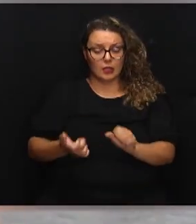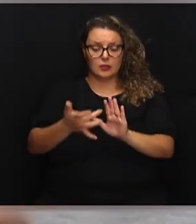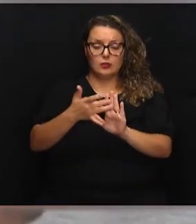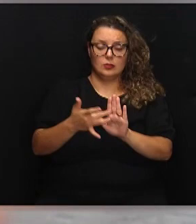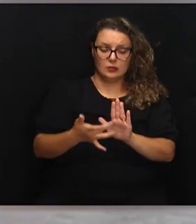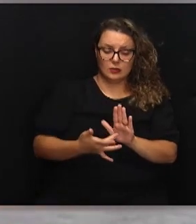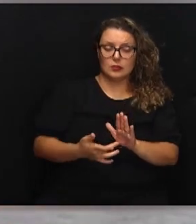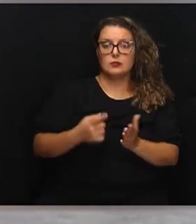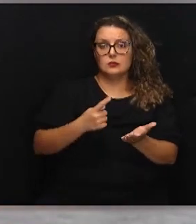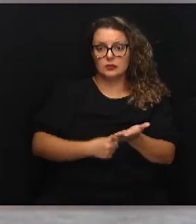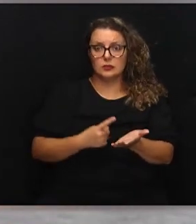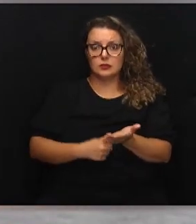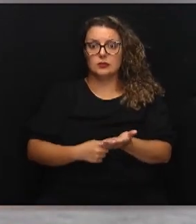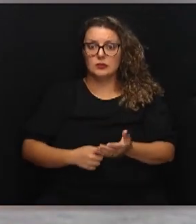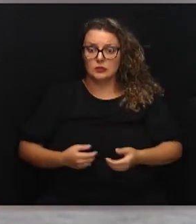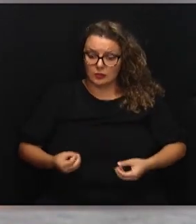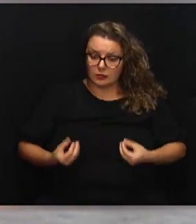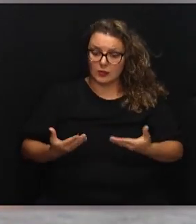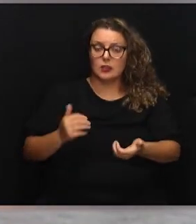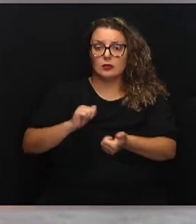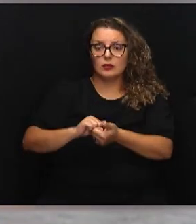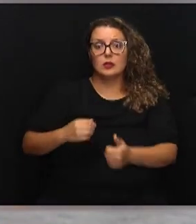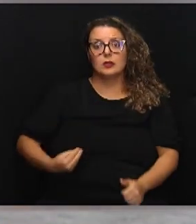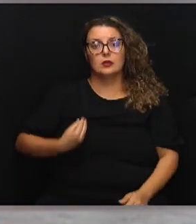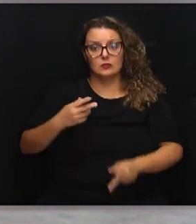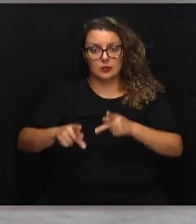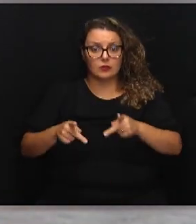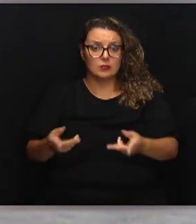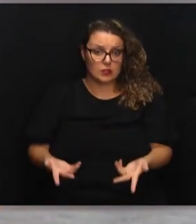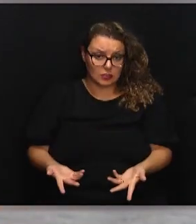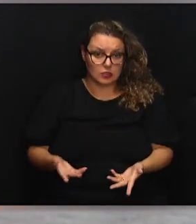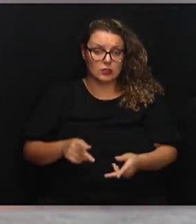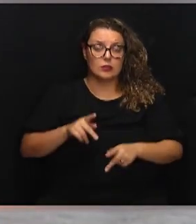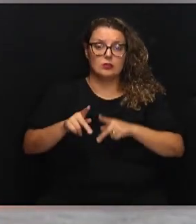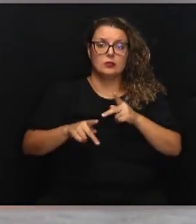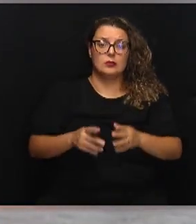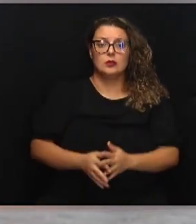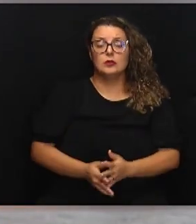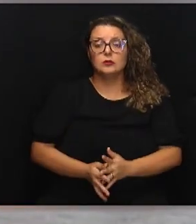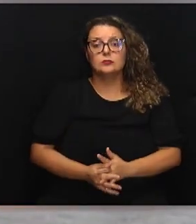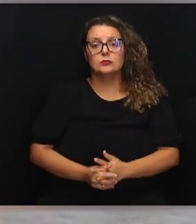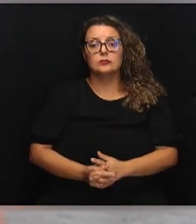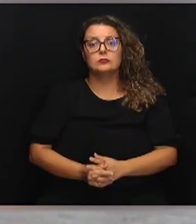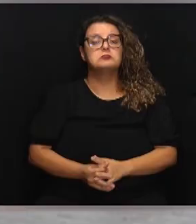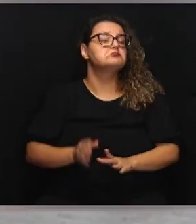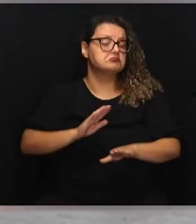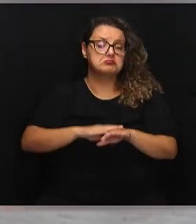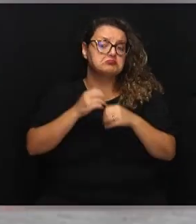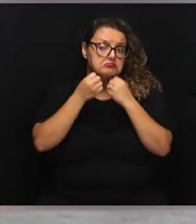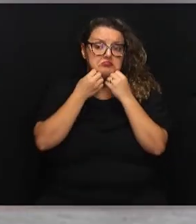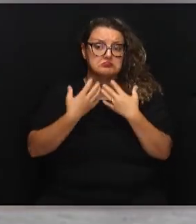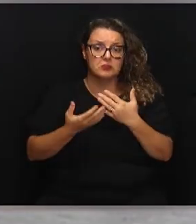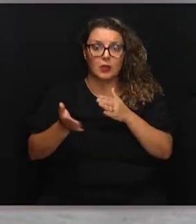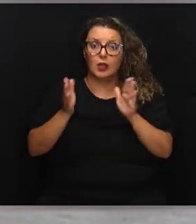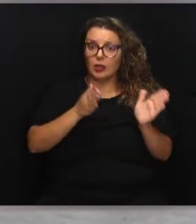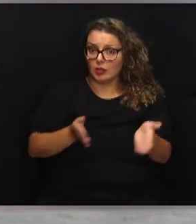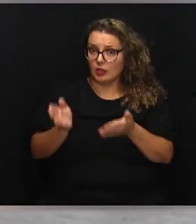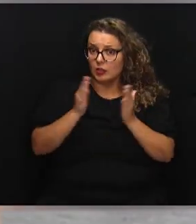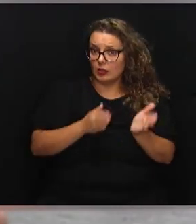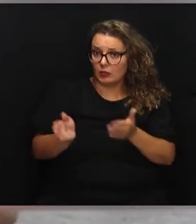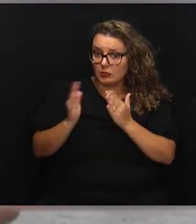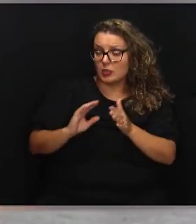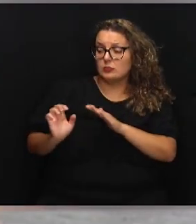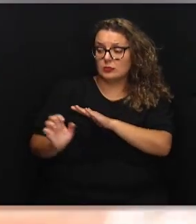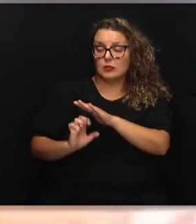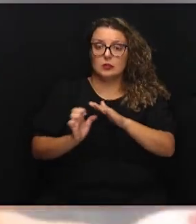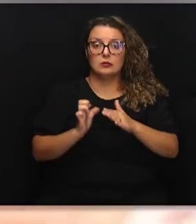essa agenda, deu mais qualidade de vida para o povo, né? Para a população, e funcionou muito bem. A produtividade das